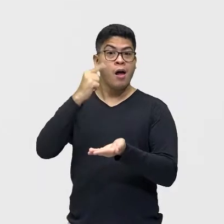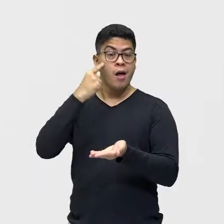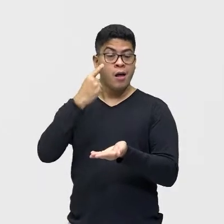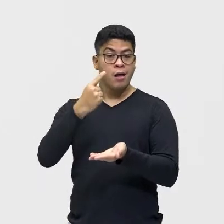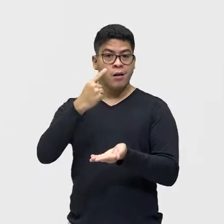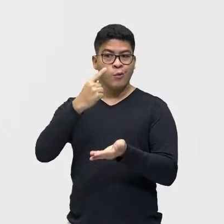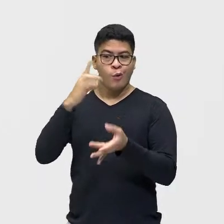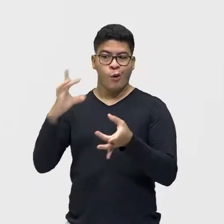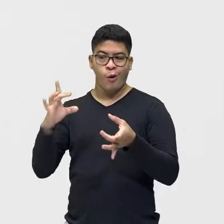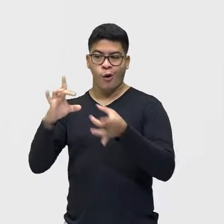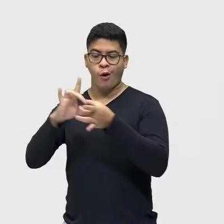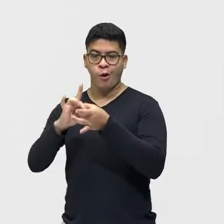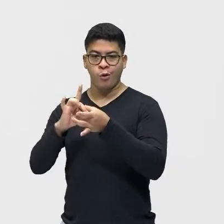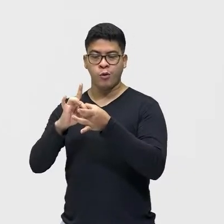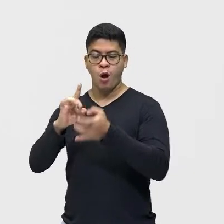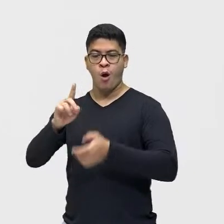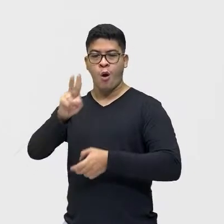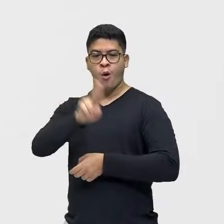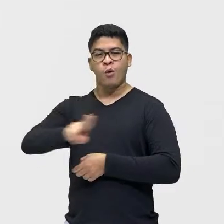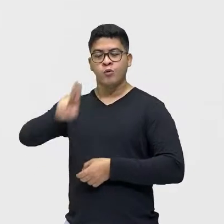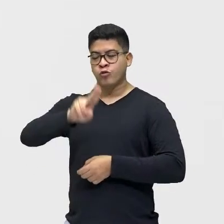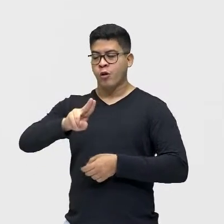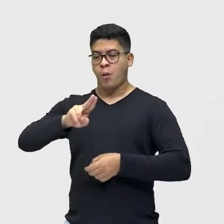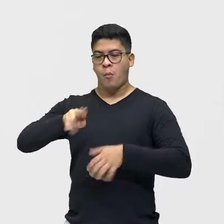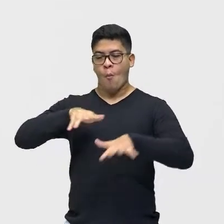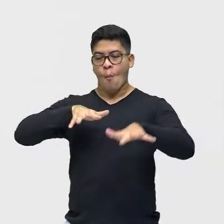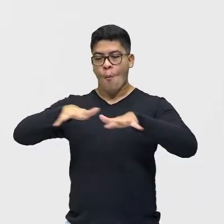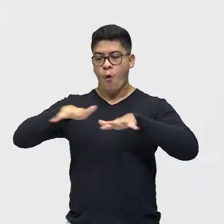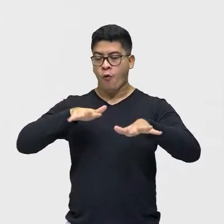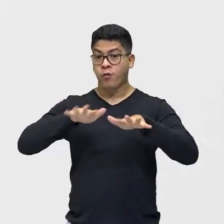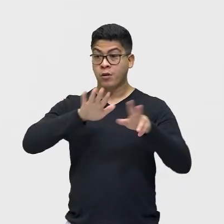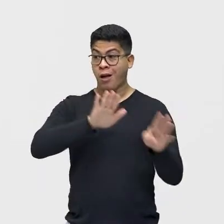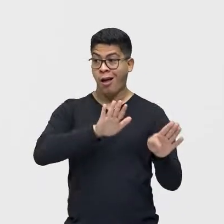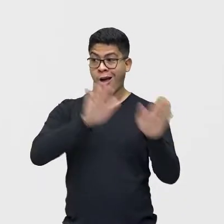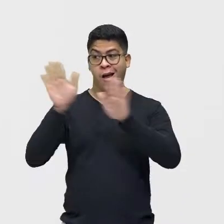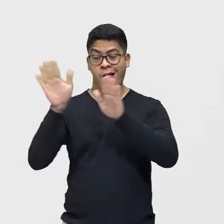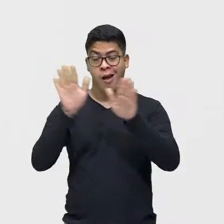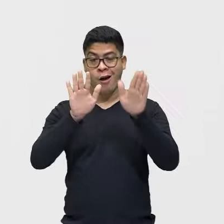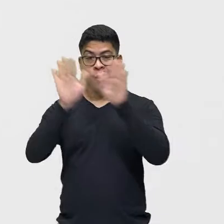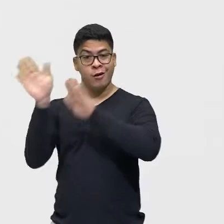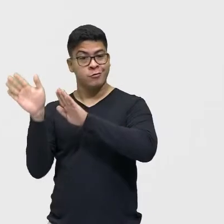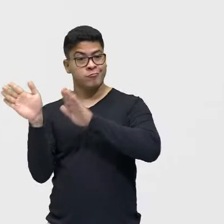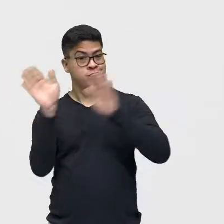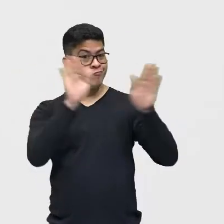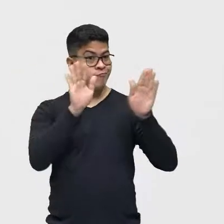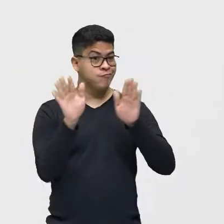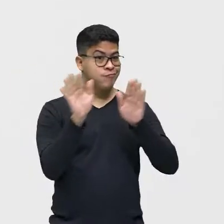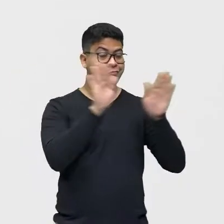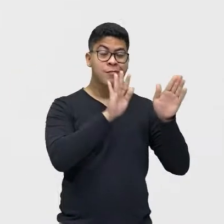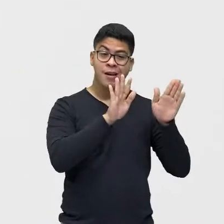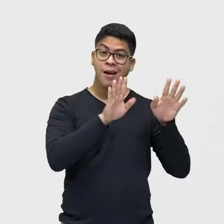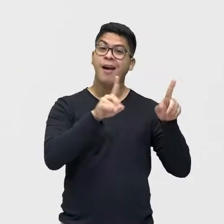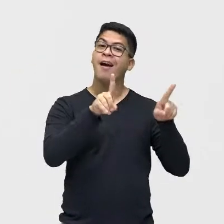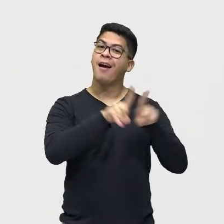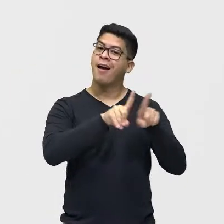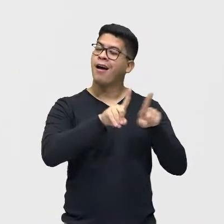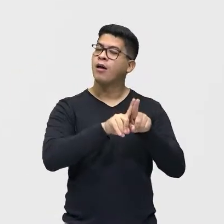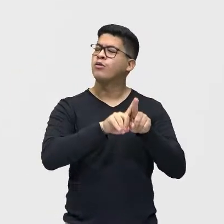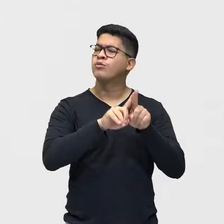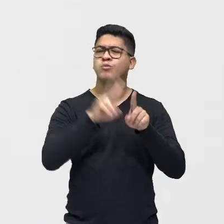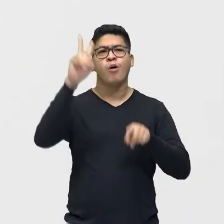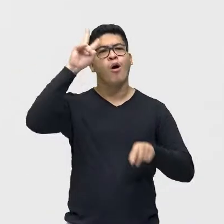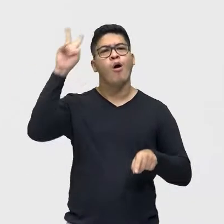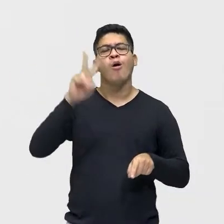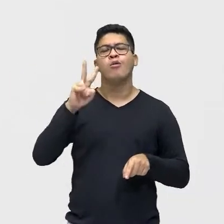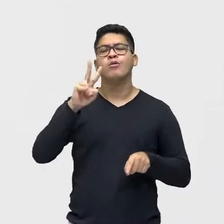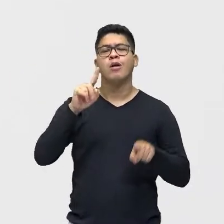movimentos de braços e giros, em passos de 2 para lá e 2 para cá, As músicas normalmente descrevem